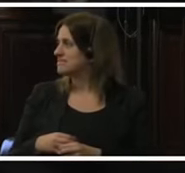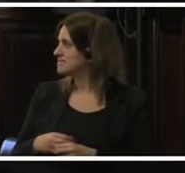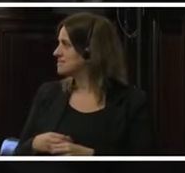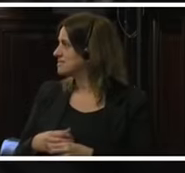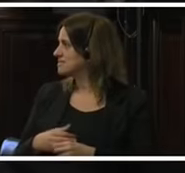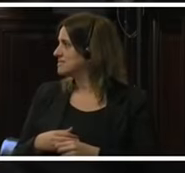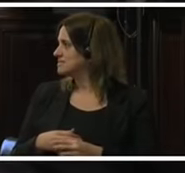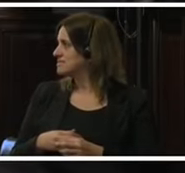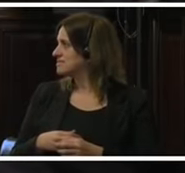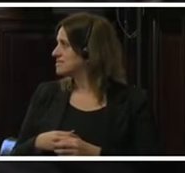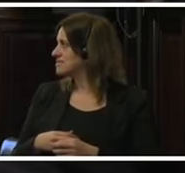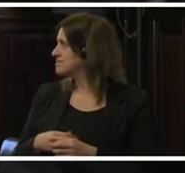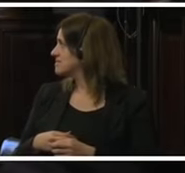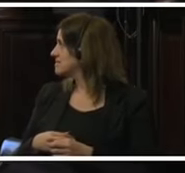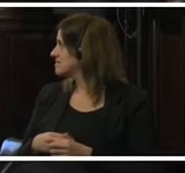assembleias